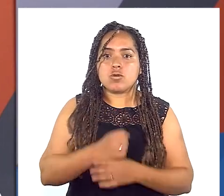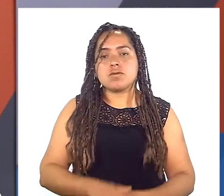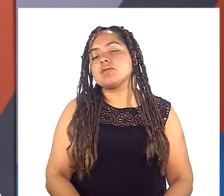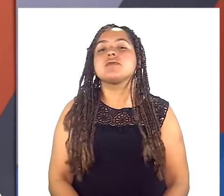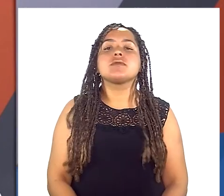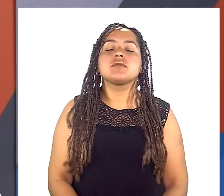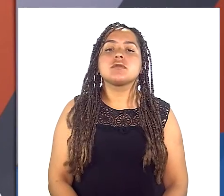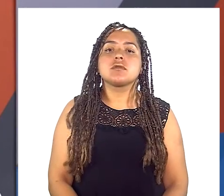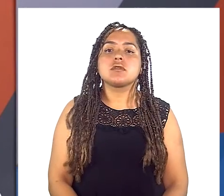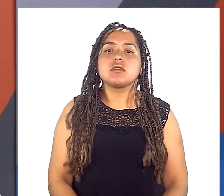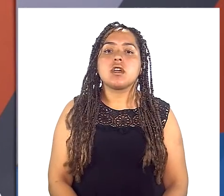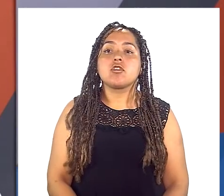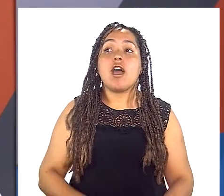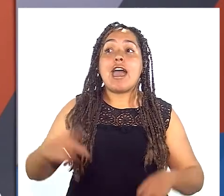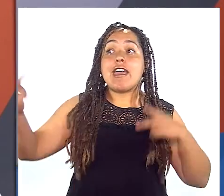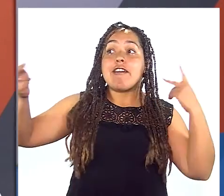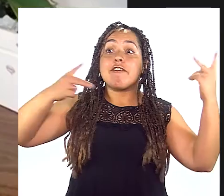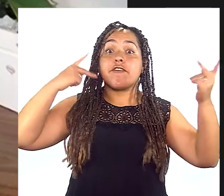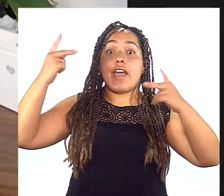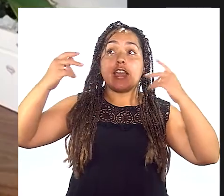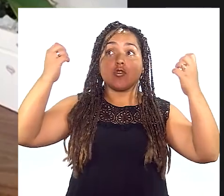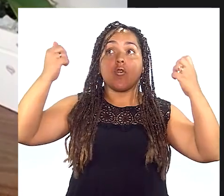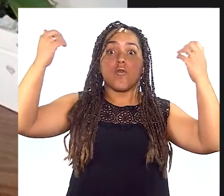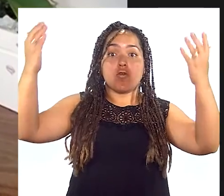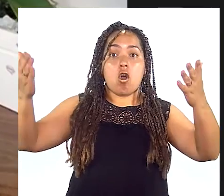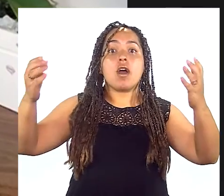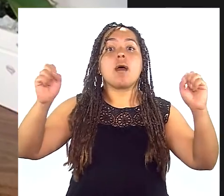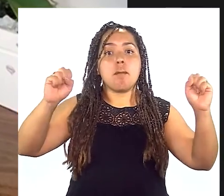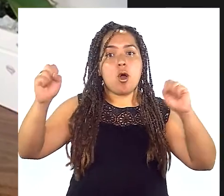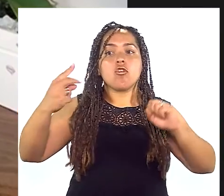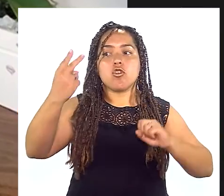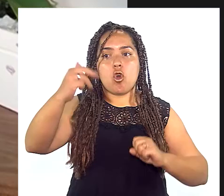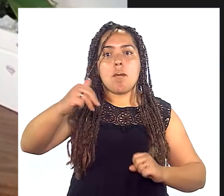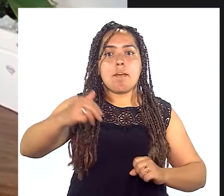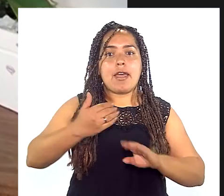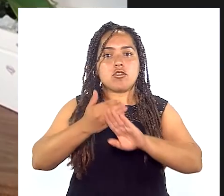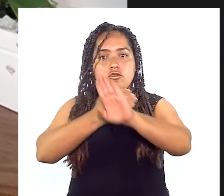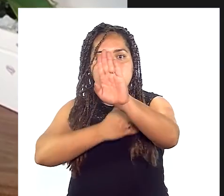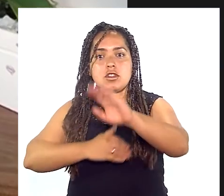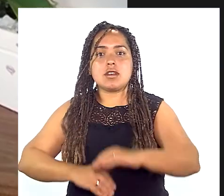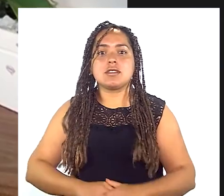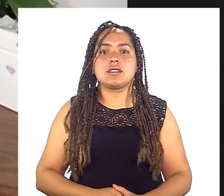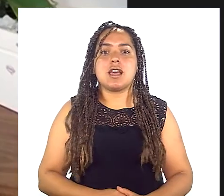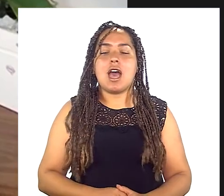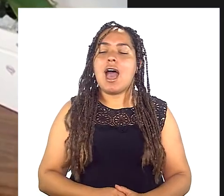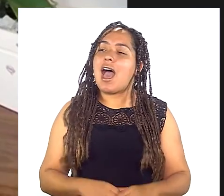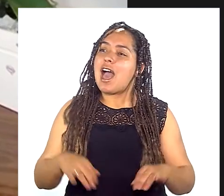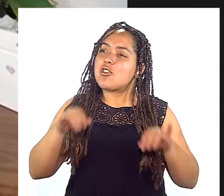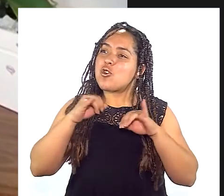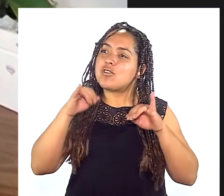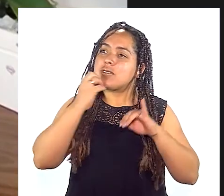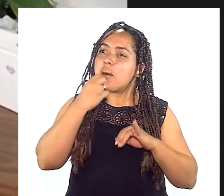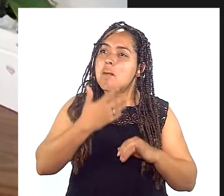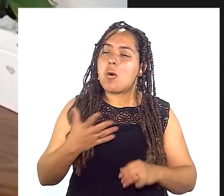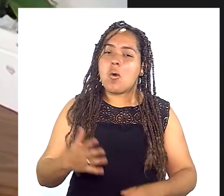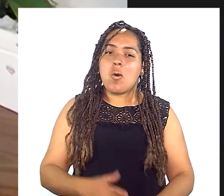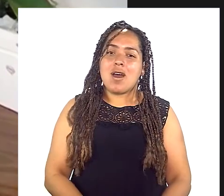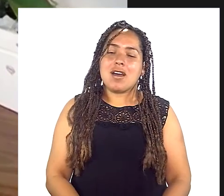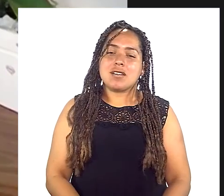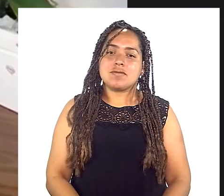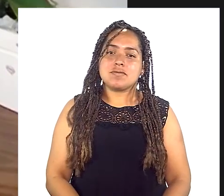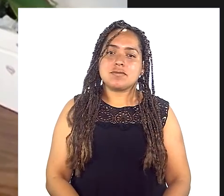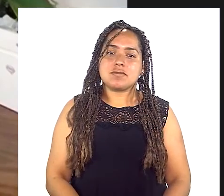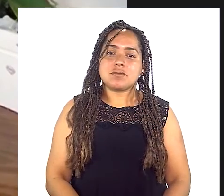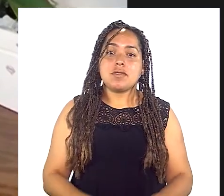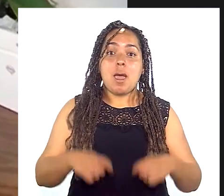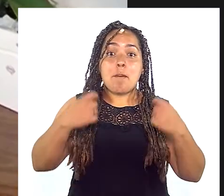um distanciamento bastante seguro? Num local bem ventilado, sim, Num com local certeza, aberto? isso. Ah, Um só local